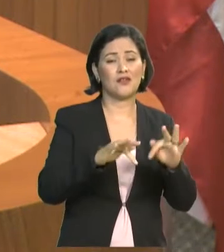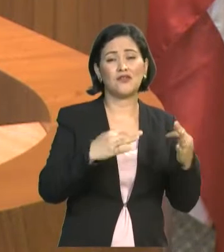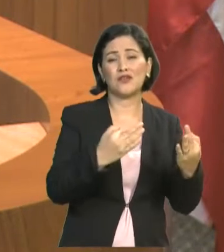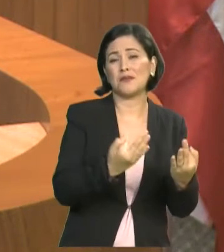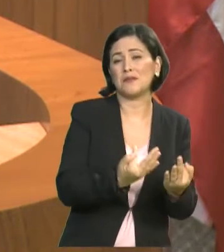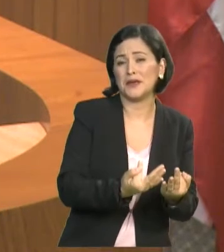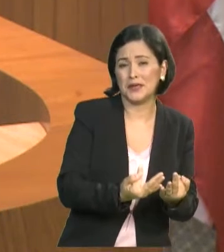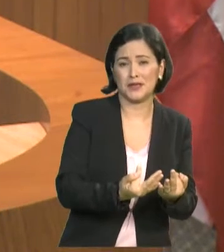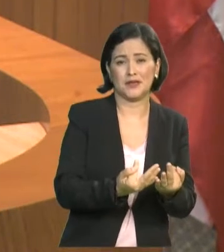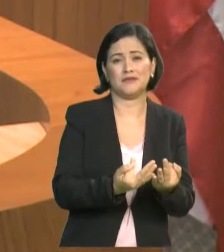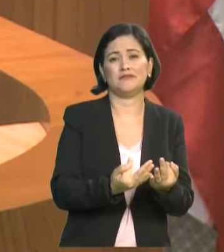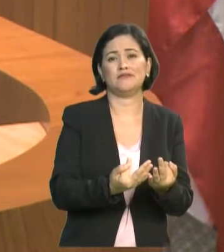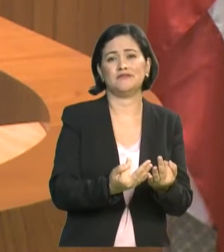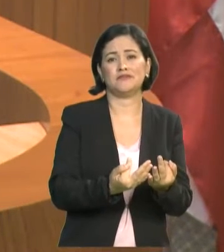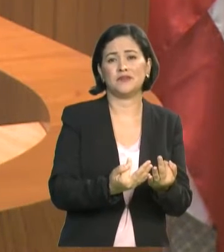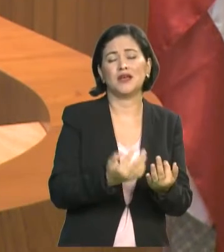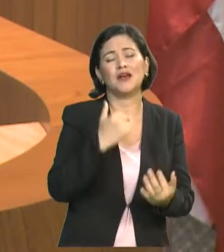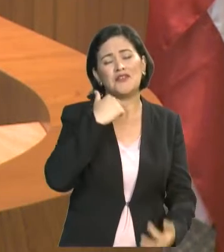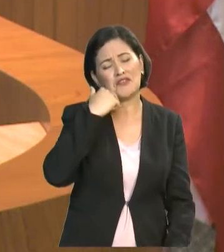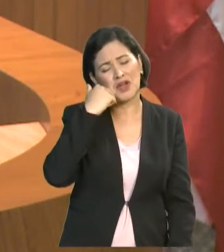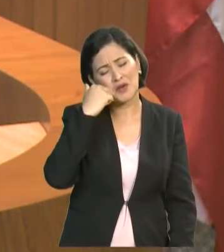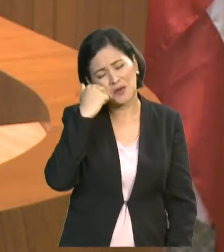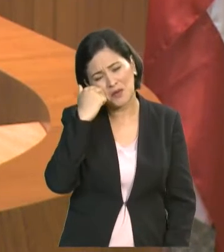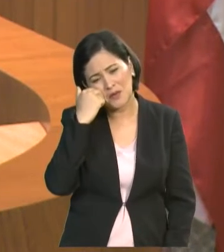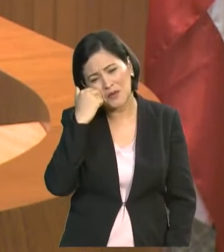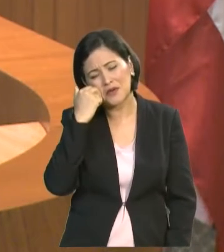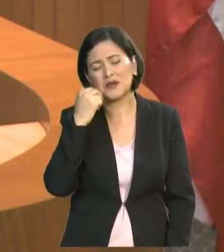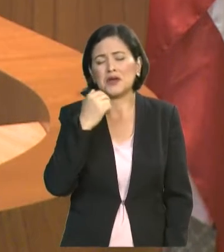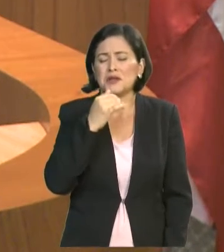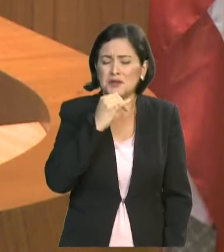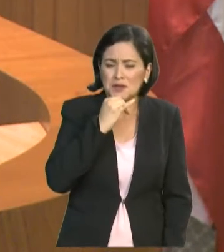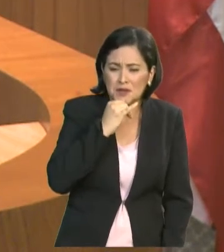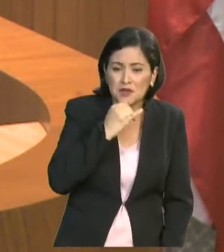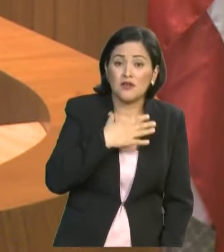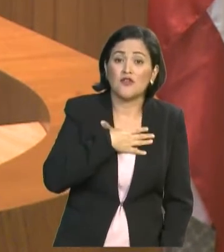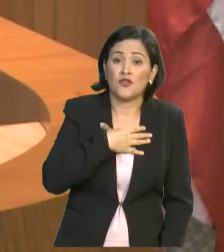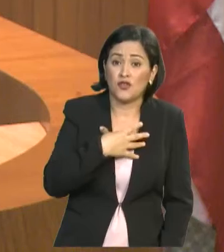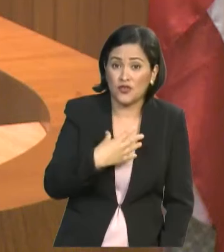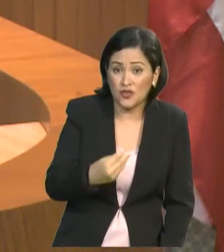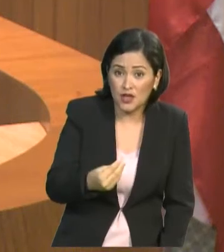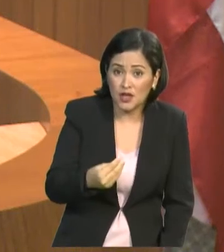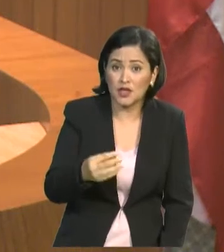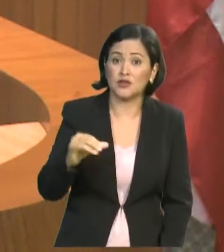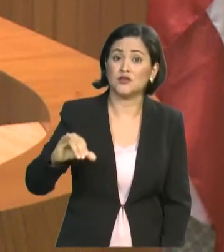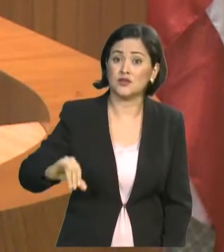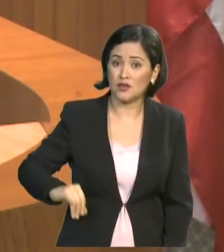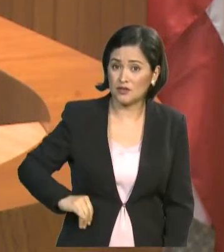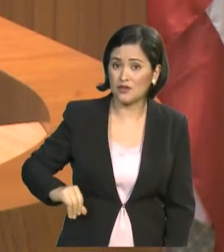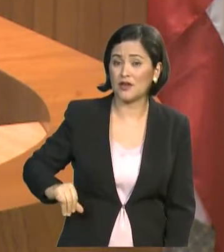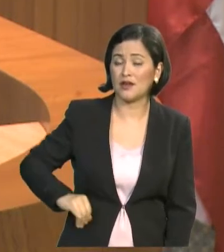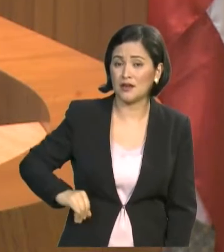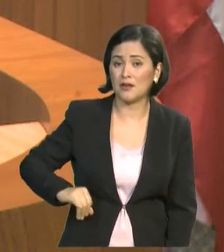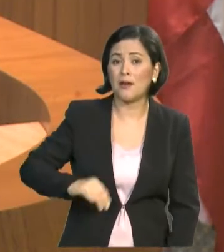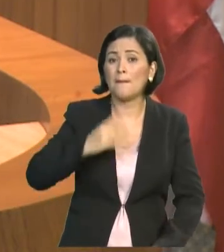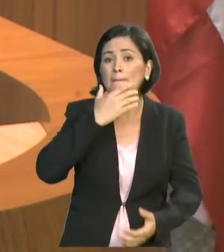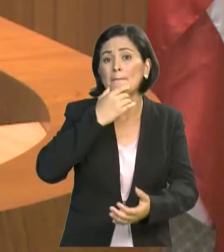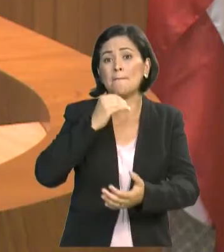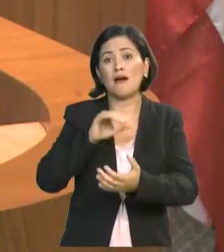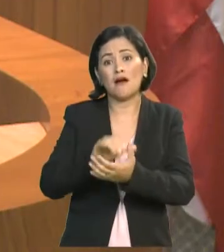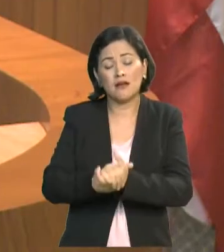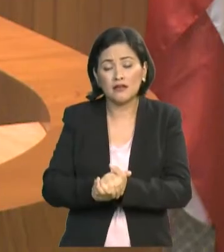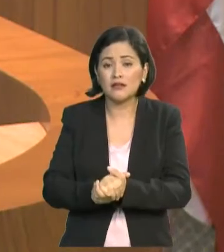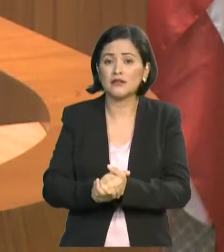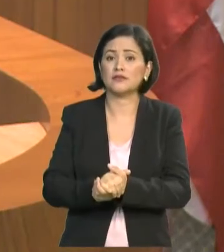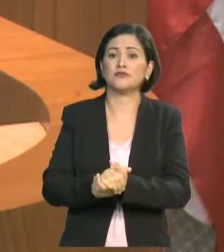de desespero, de vergonha dos seus familiares e seus companheiros. E por essa razão, essas mulheres